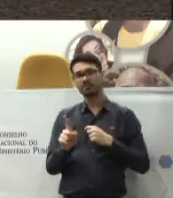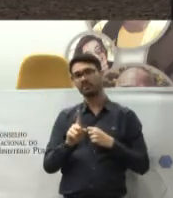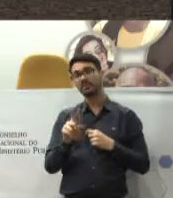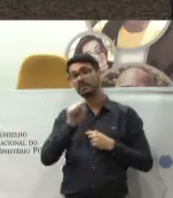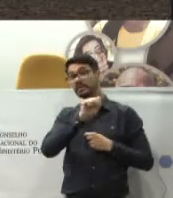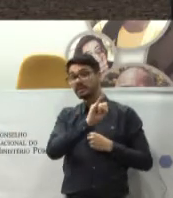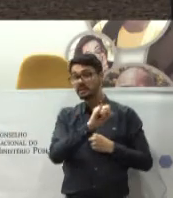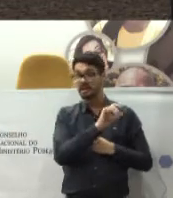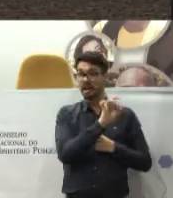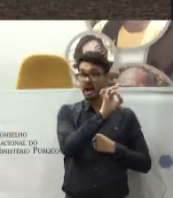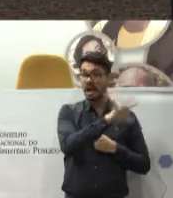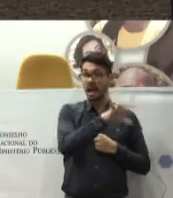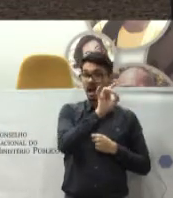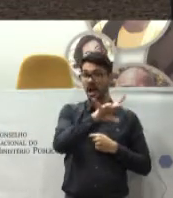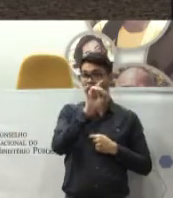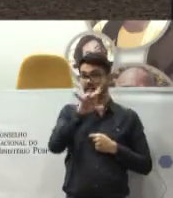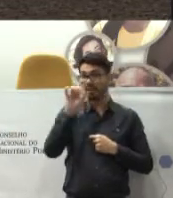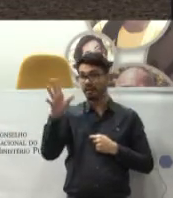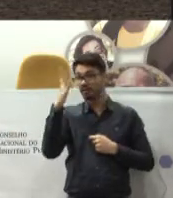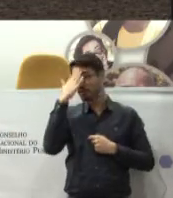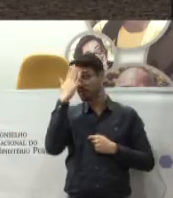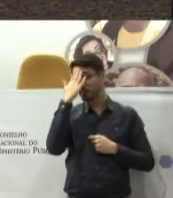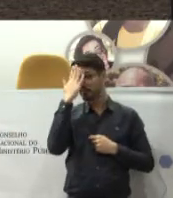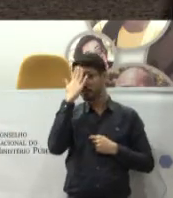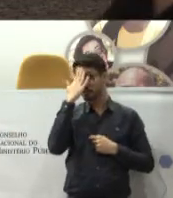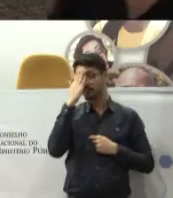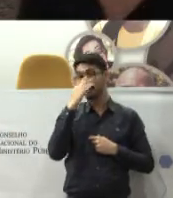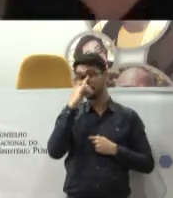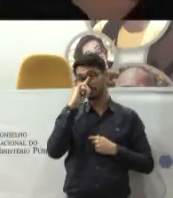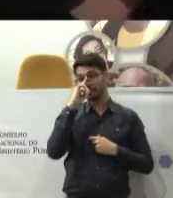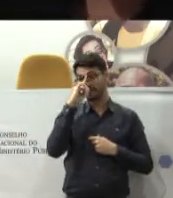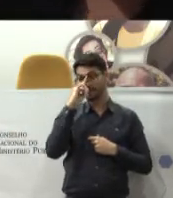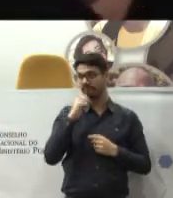de nós souber qual é o nosso lugar... Nossa, eu falei tanto já.